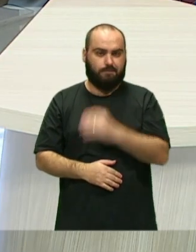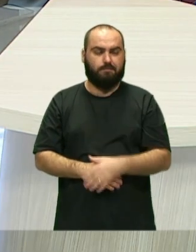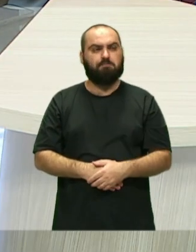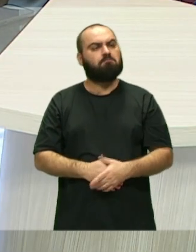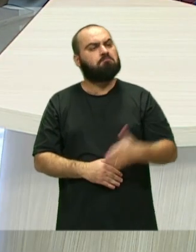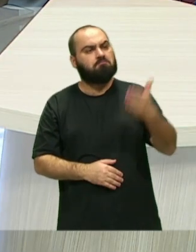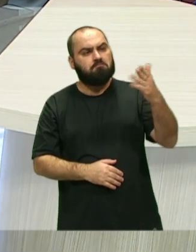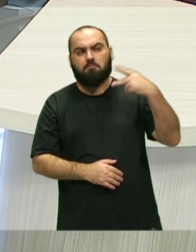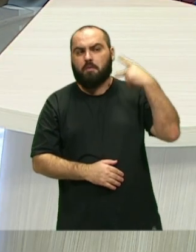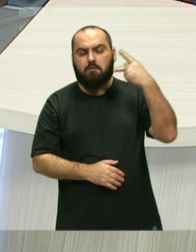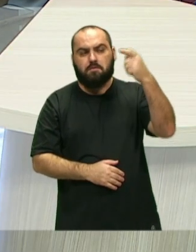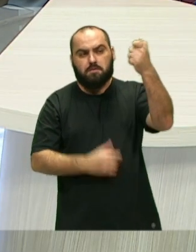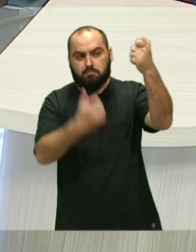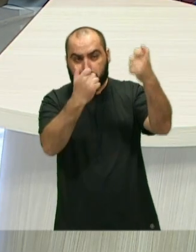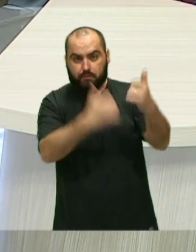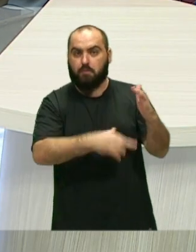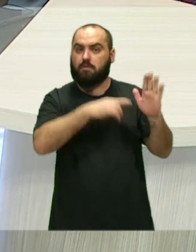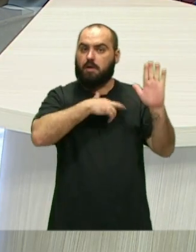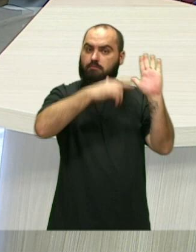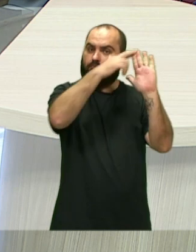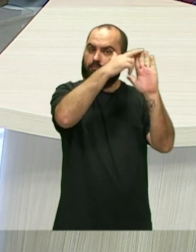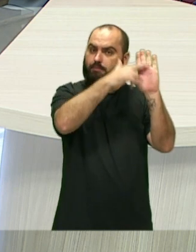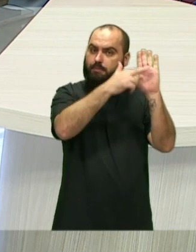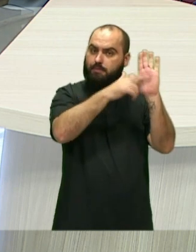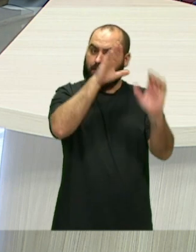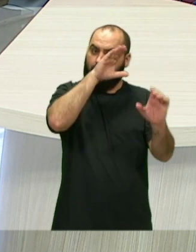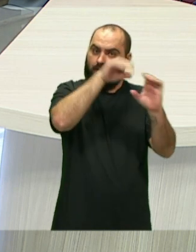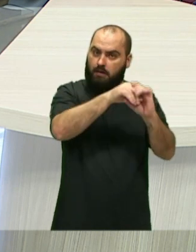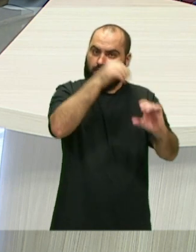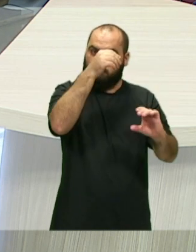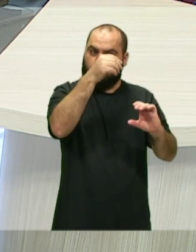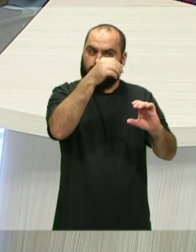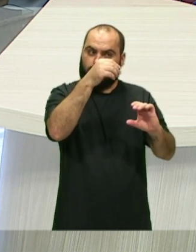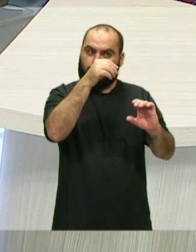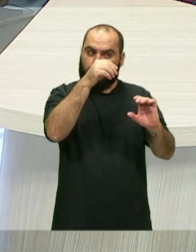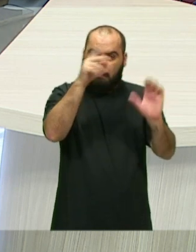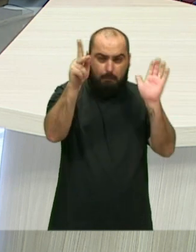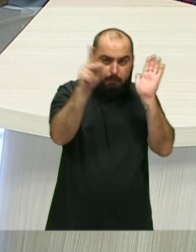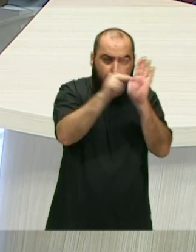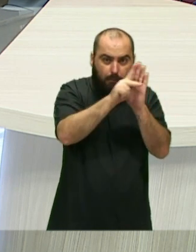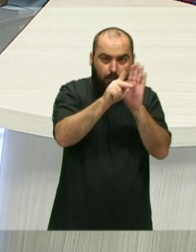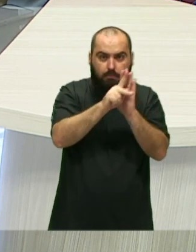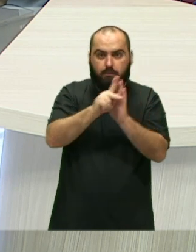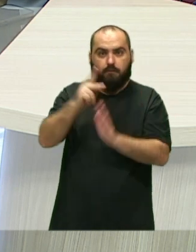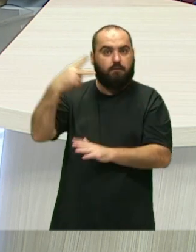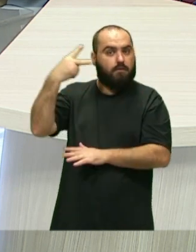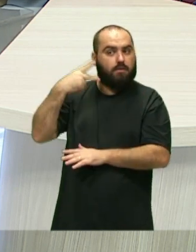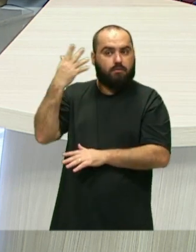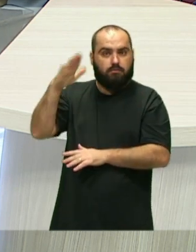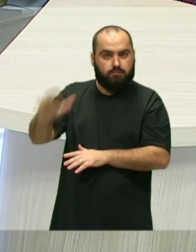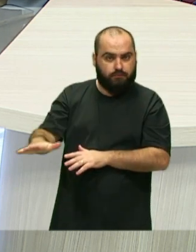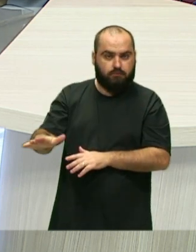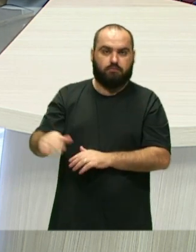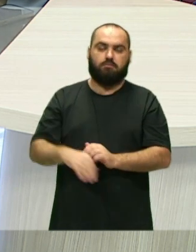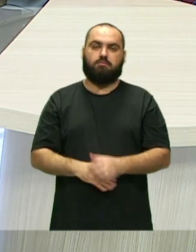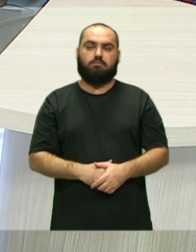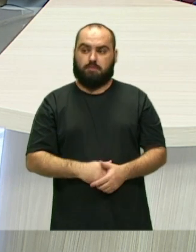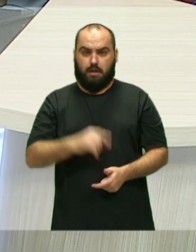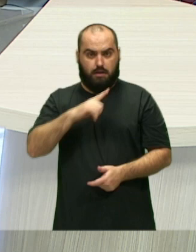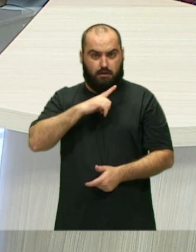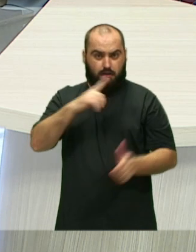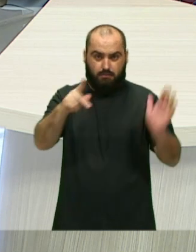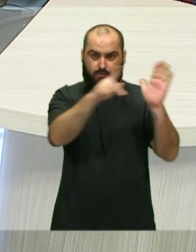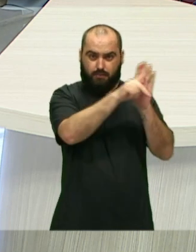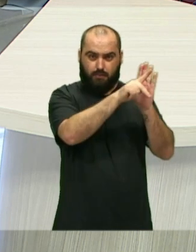interno específico da câmara Mirim como a câmara de Itajaí tem o seu Regimento a câmera Mirim também tem um Regimento